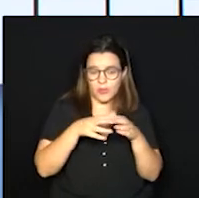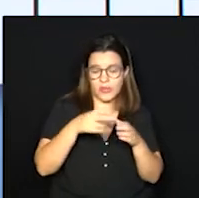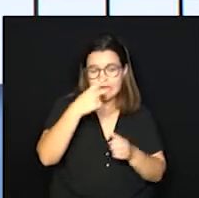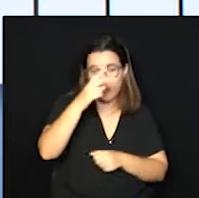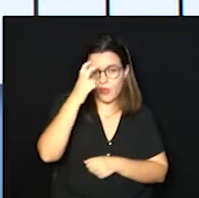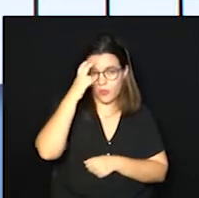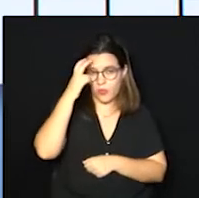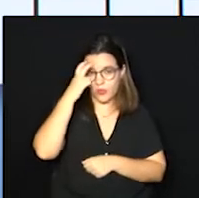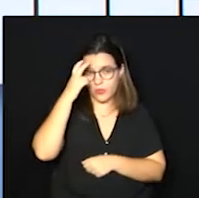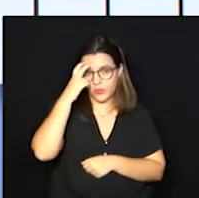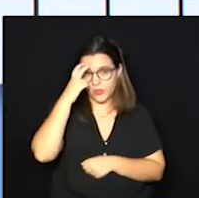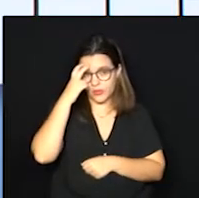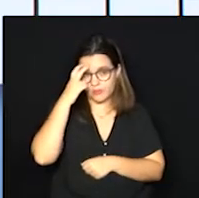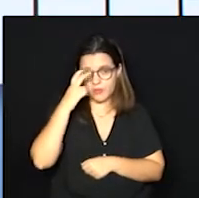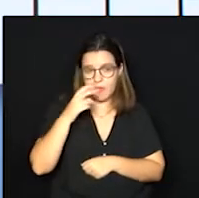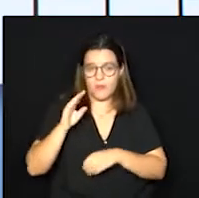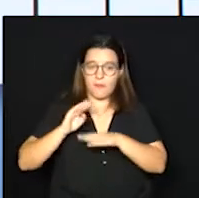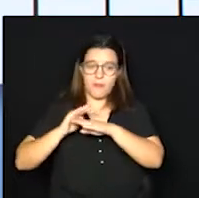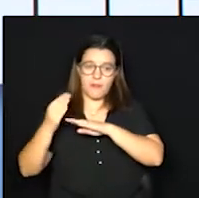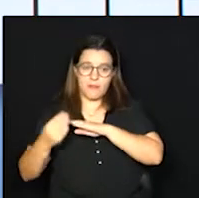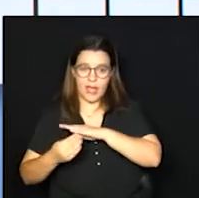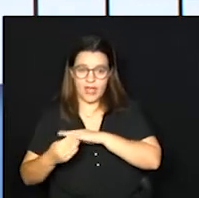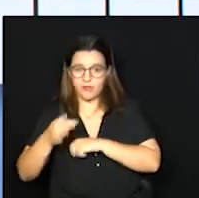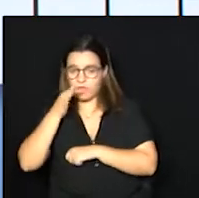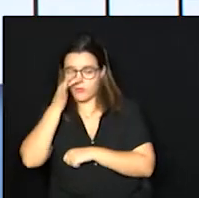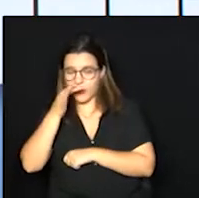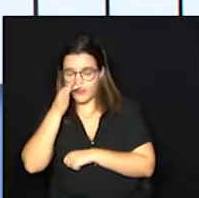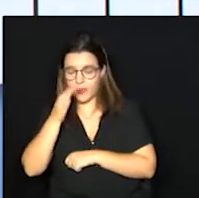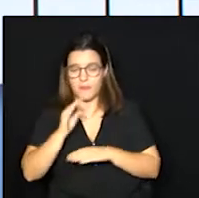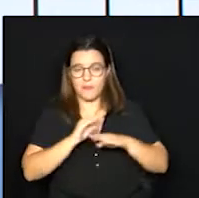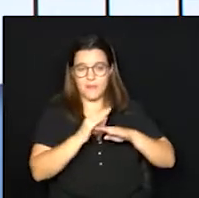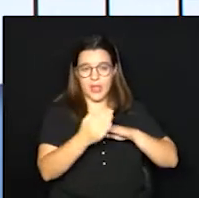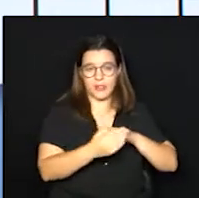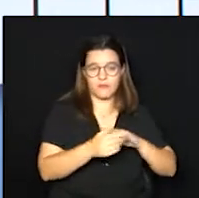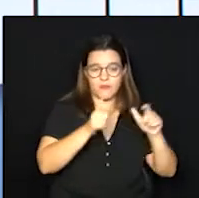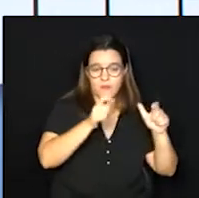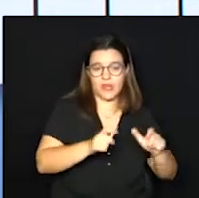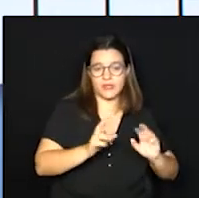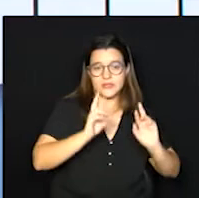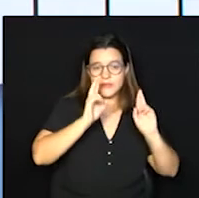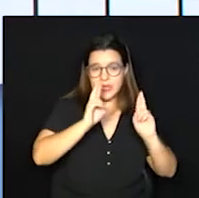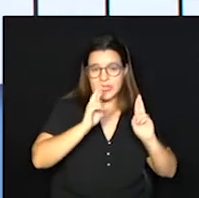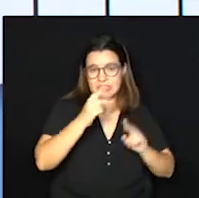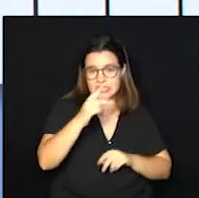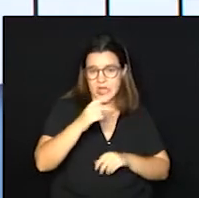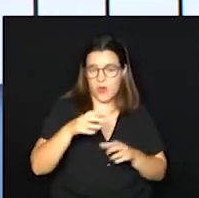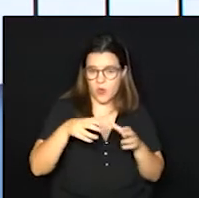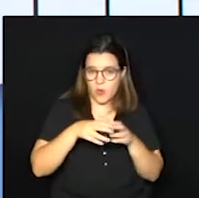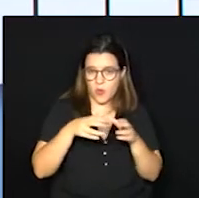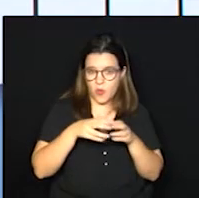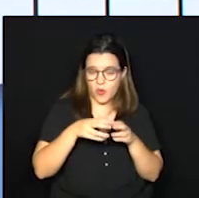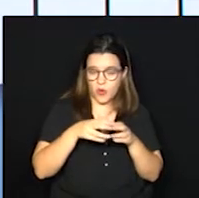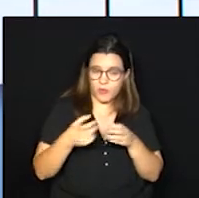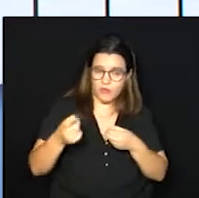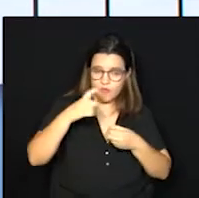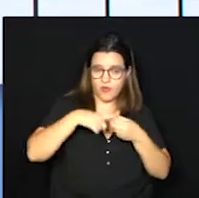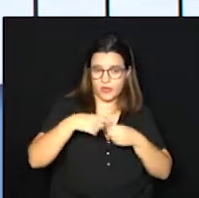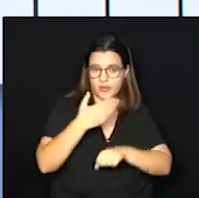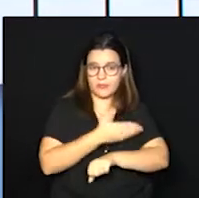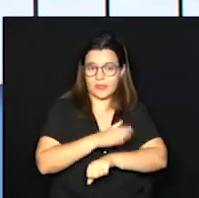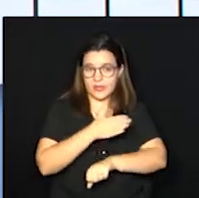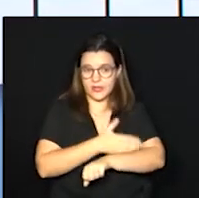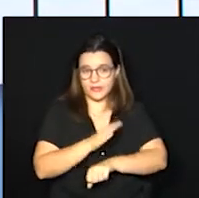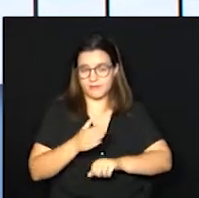que funciona ou no Florense ou também ali na Vila Esperança, se o seu grupo já está retomando esse